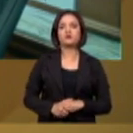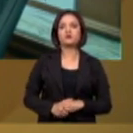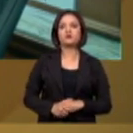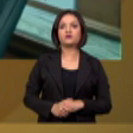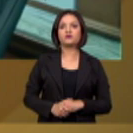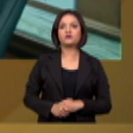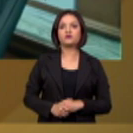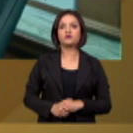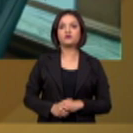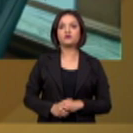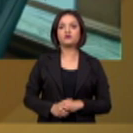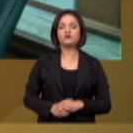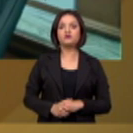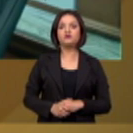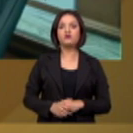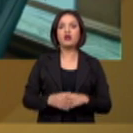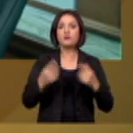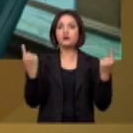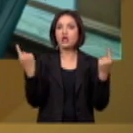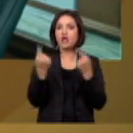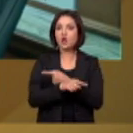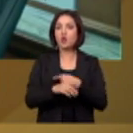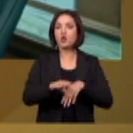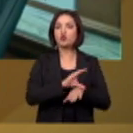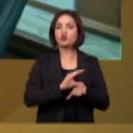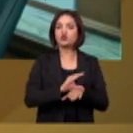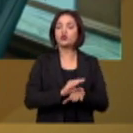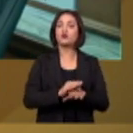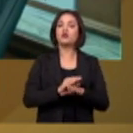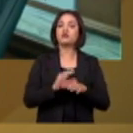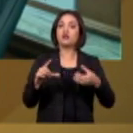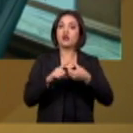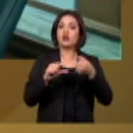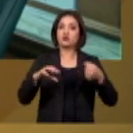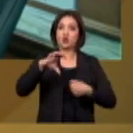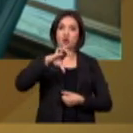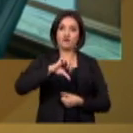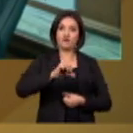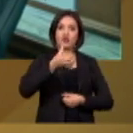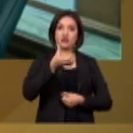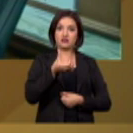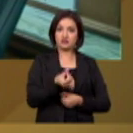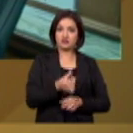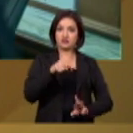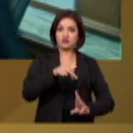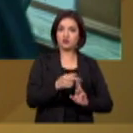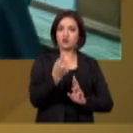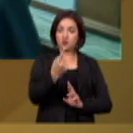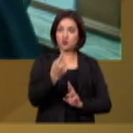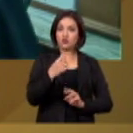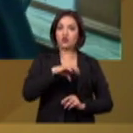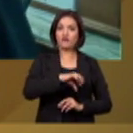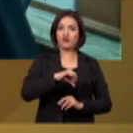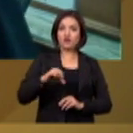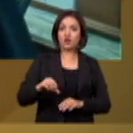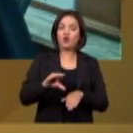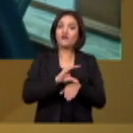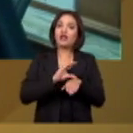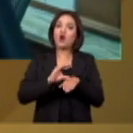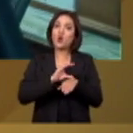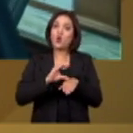pinheiro usar tipo 96 1 e 99 da constituição a